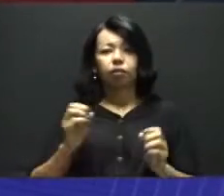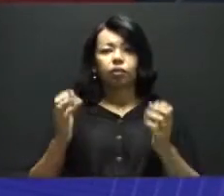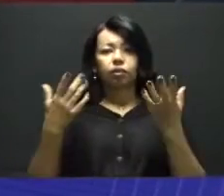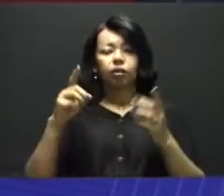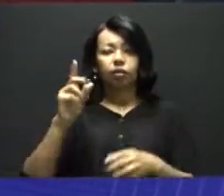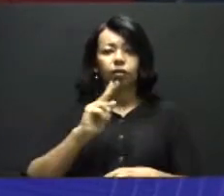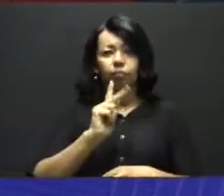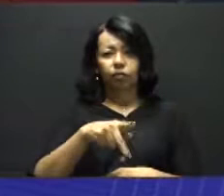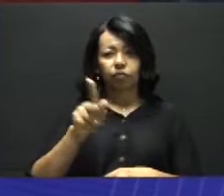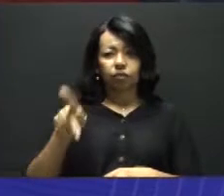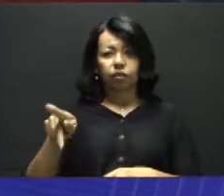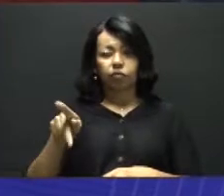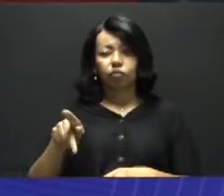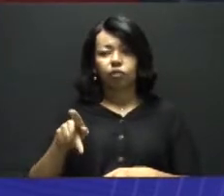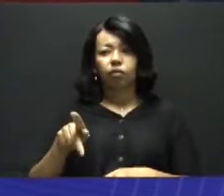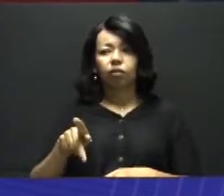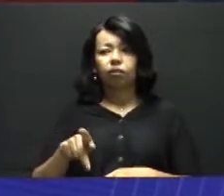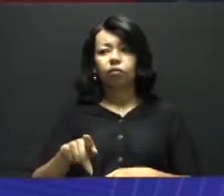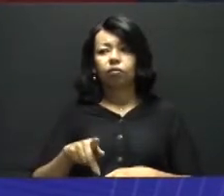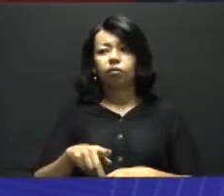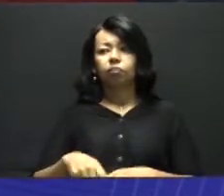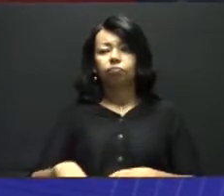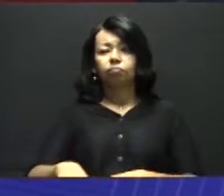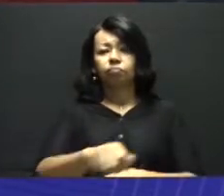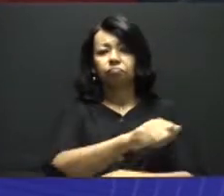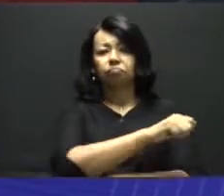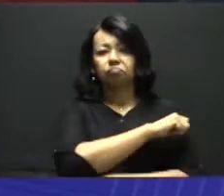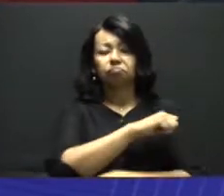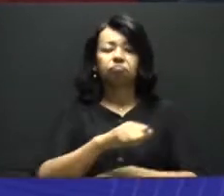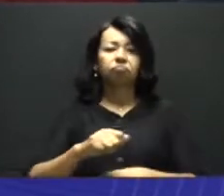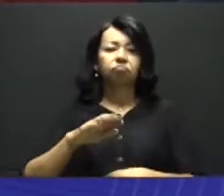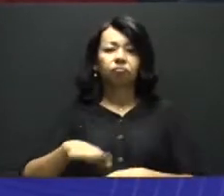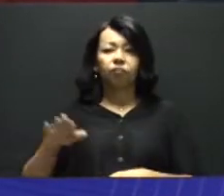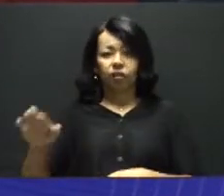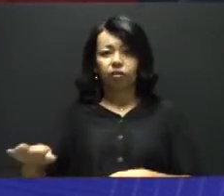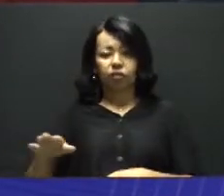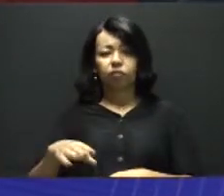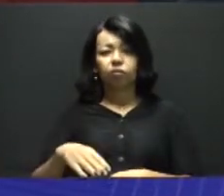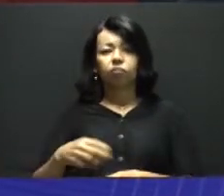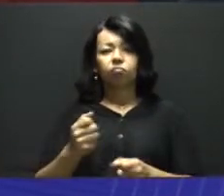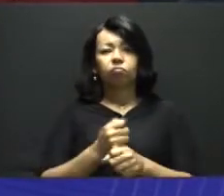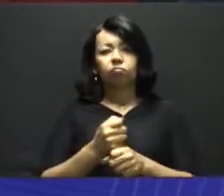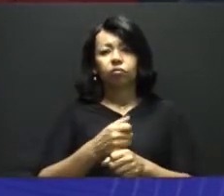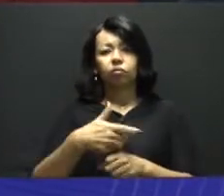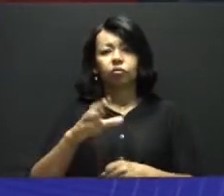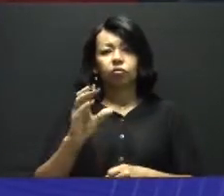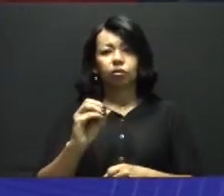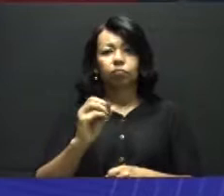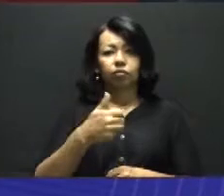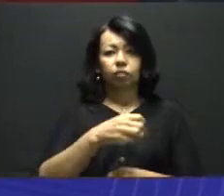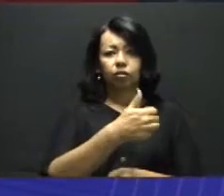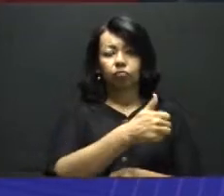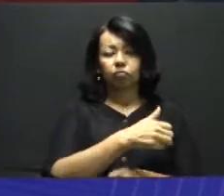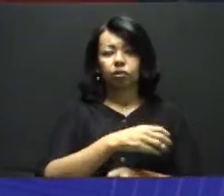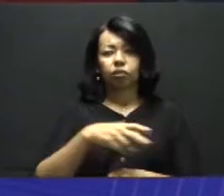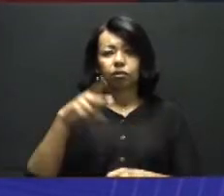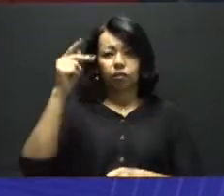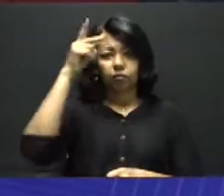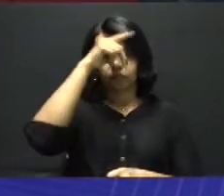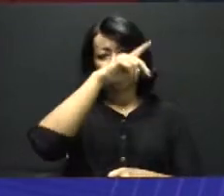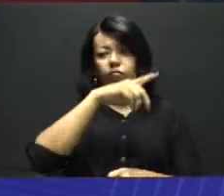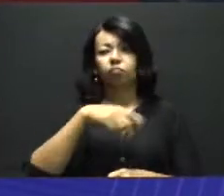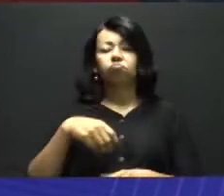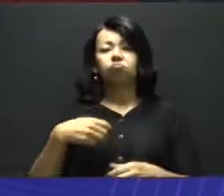é professora de educação infantil desde 2011 da prefeitura ea 22 anos leciona na rede